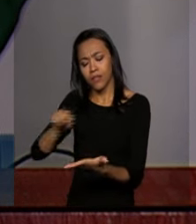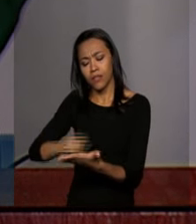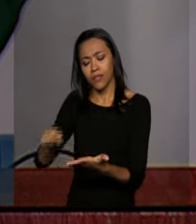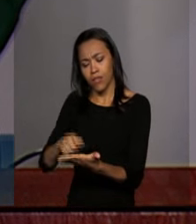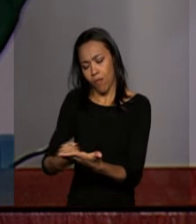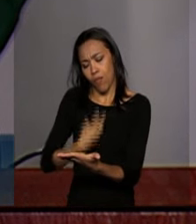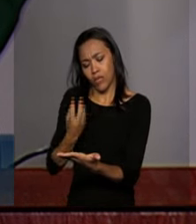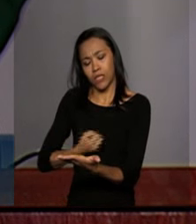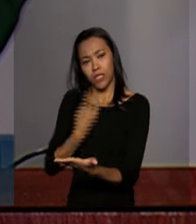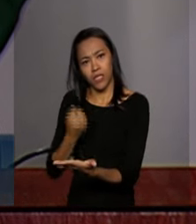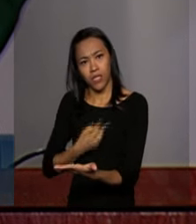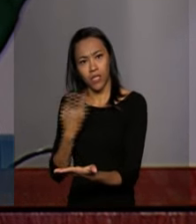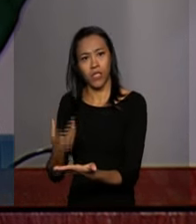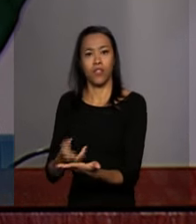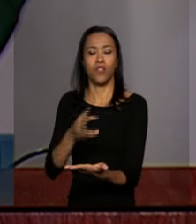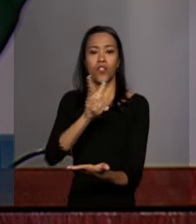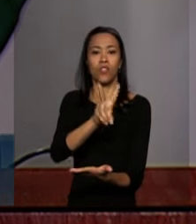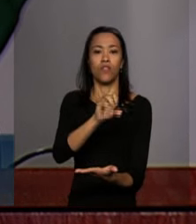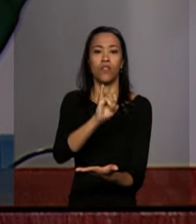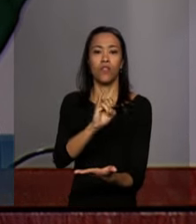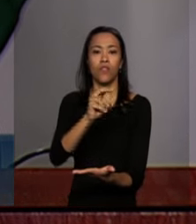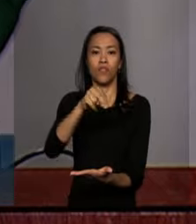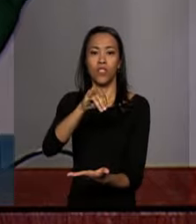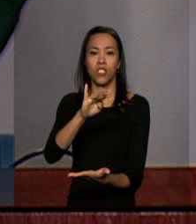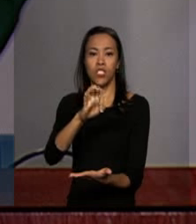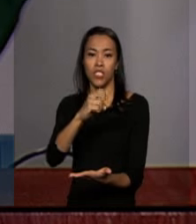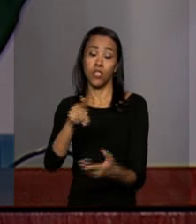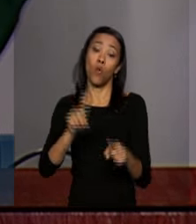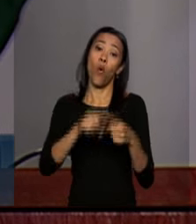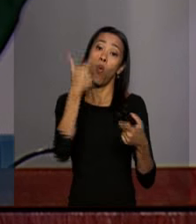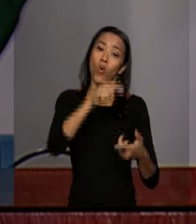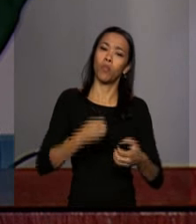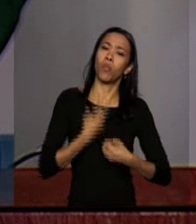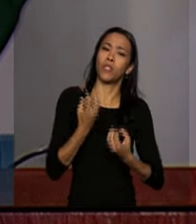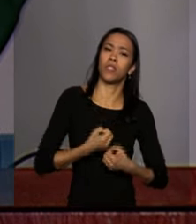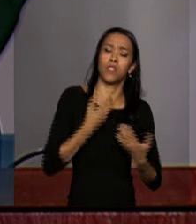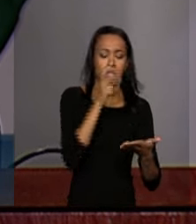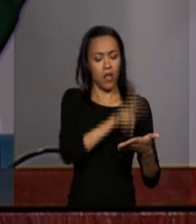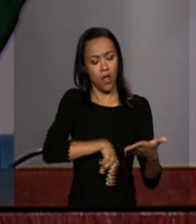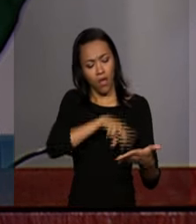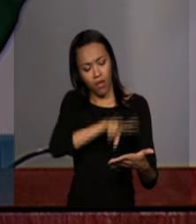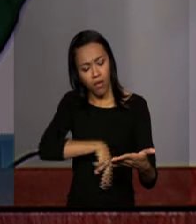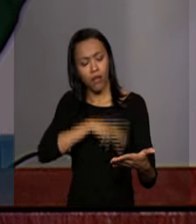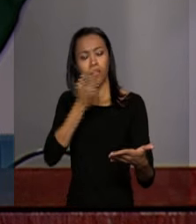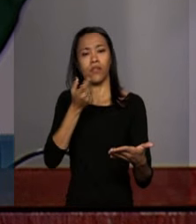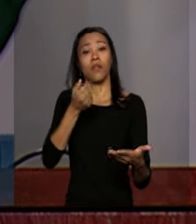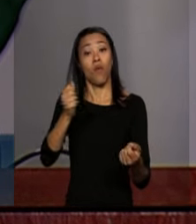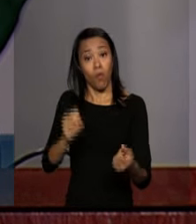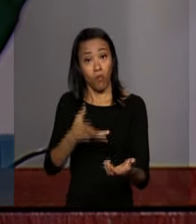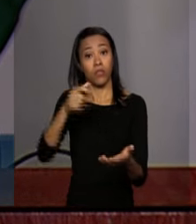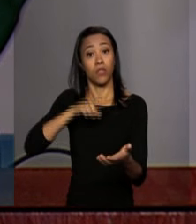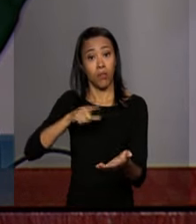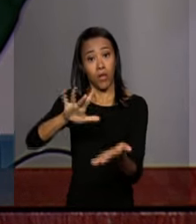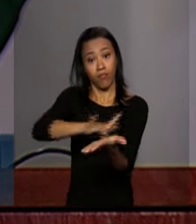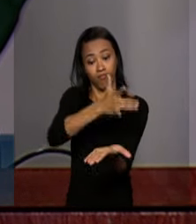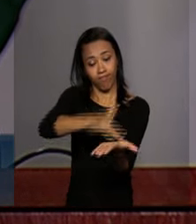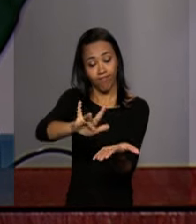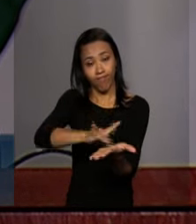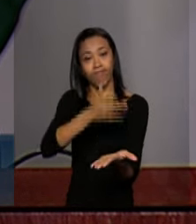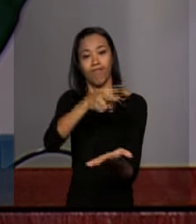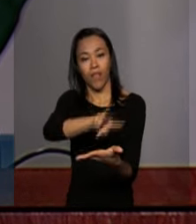ou à prosa de Guimarães Rosa, com o eventual auxílio dos léxicos, já agora digitais, do mestre Antônio